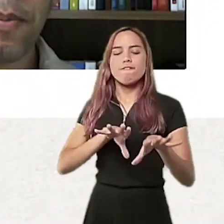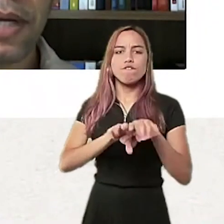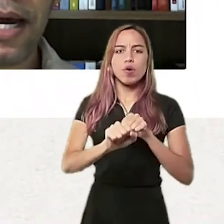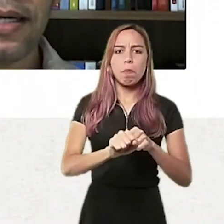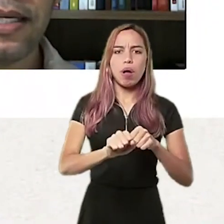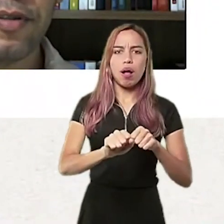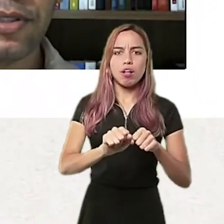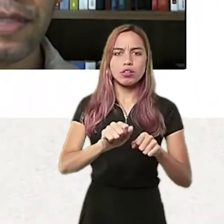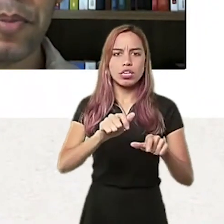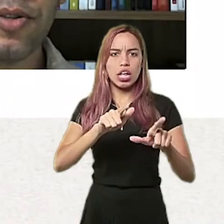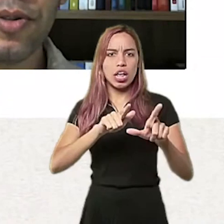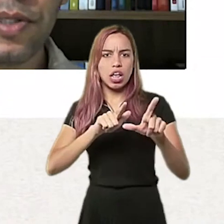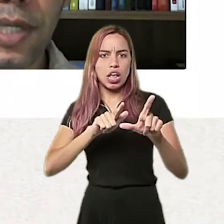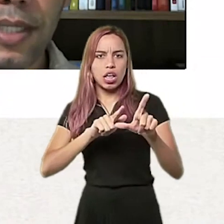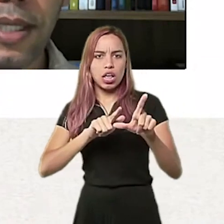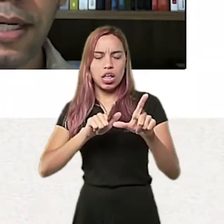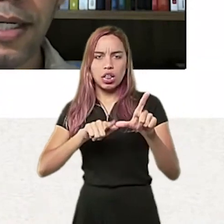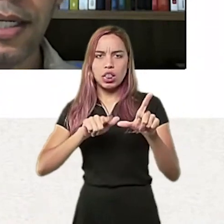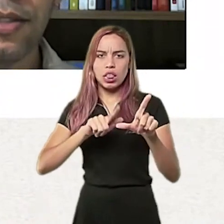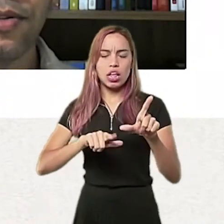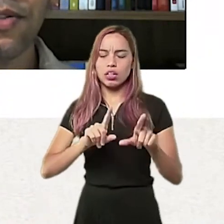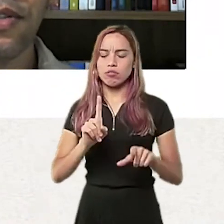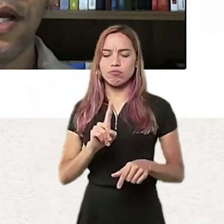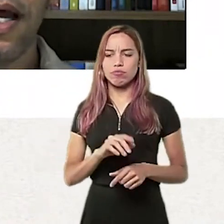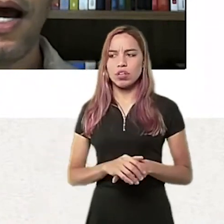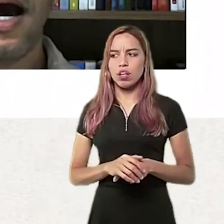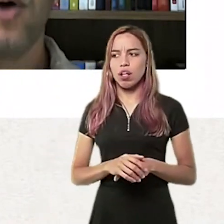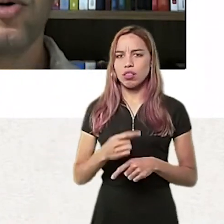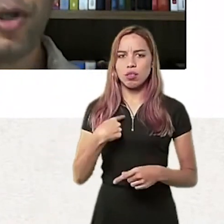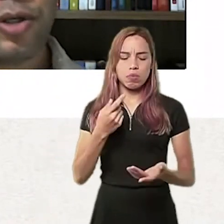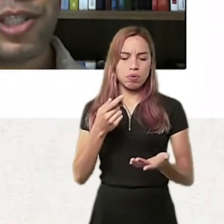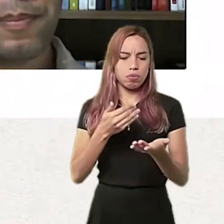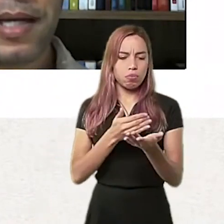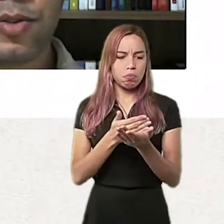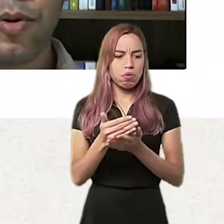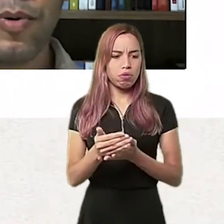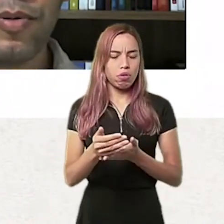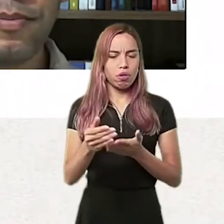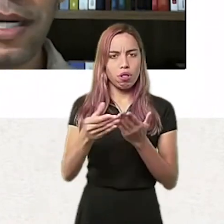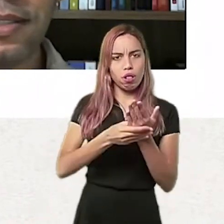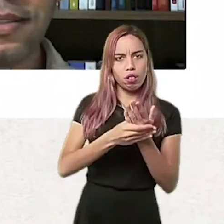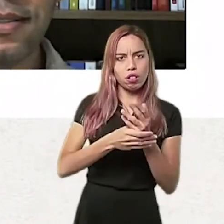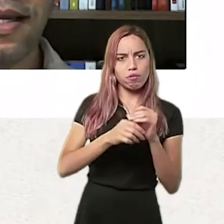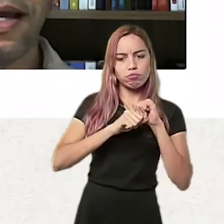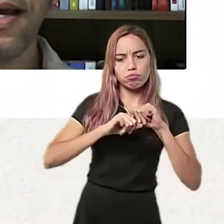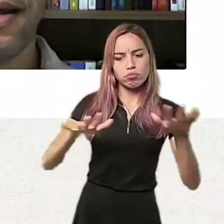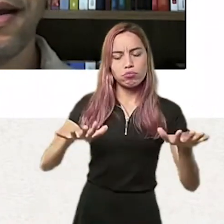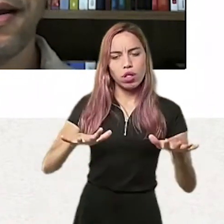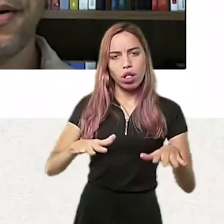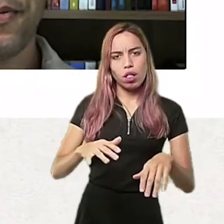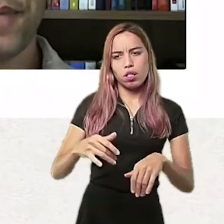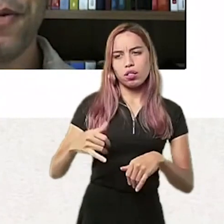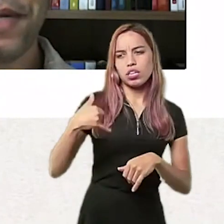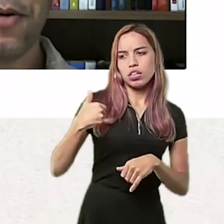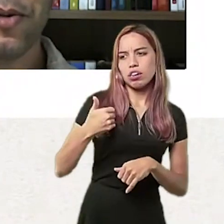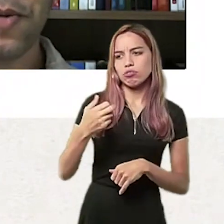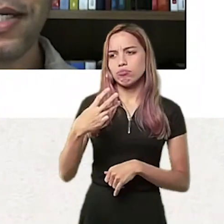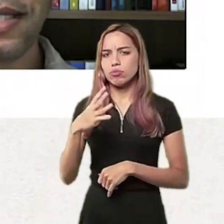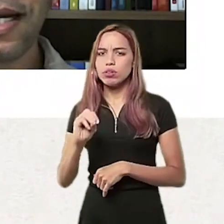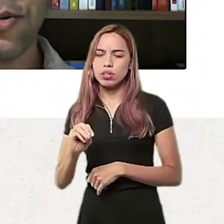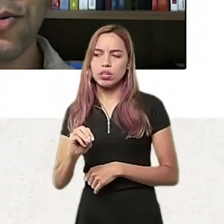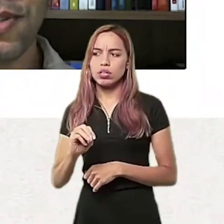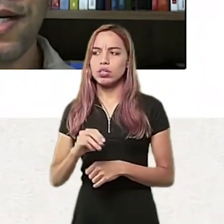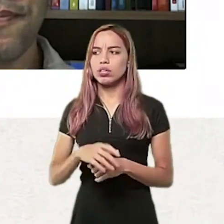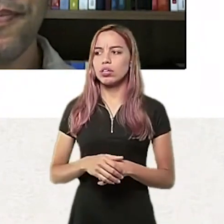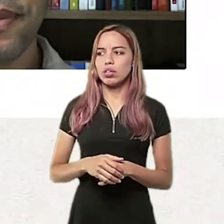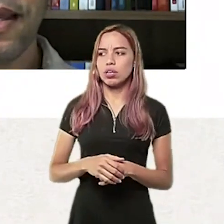Eu comecei a publicar livros depois dos 30 anos, algo que hoje é mais comum, mas o meu percurso